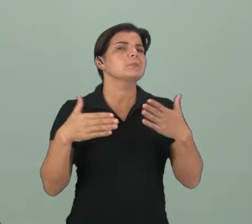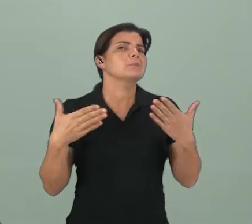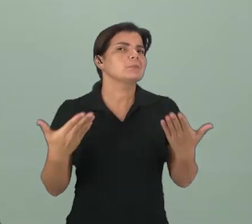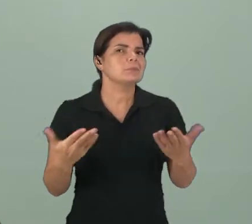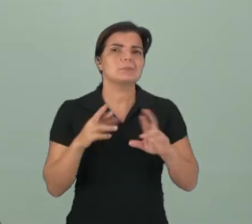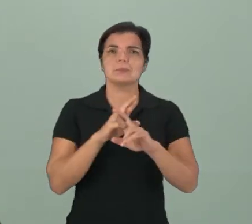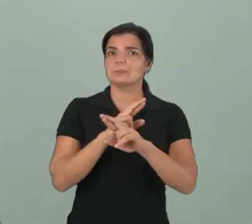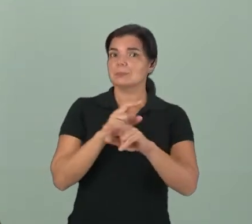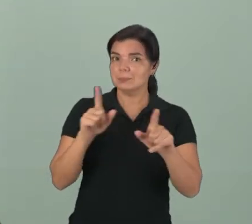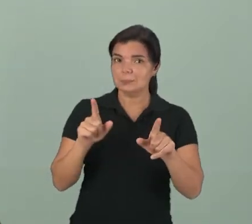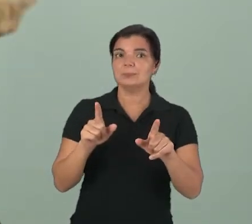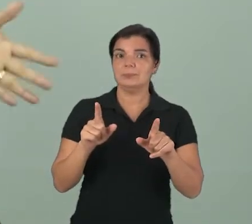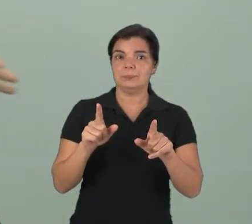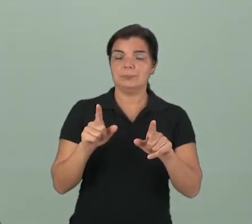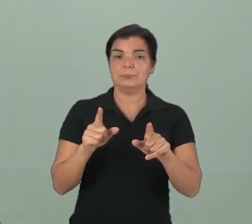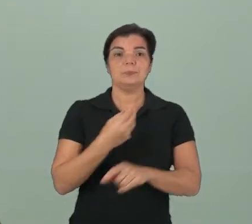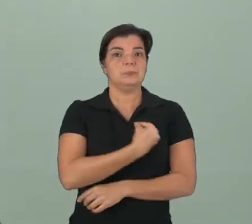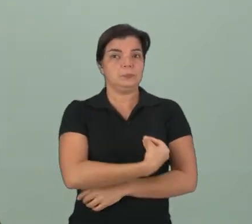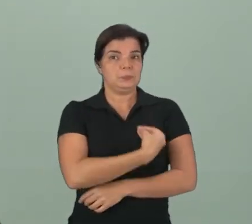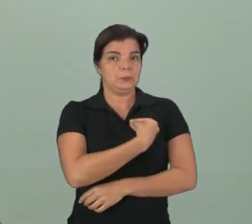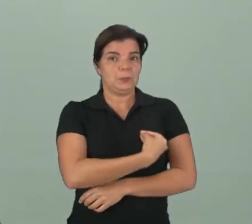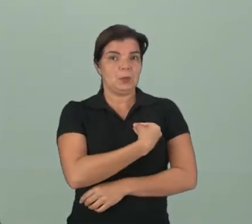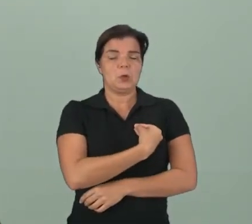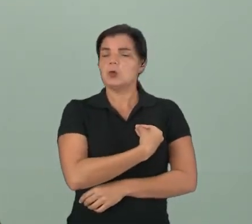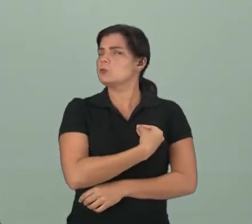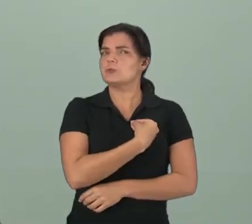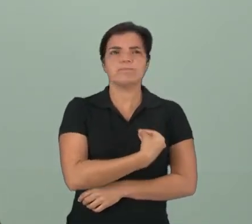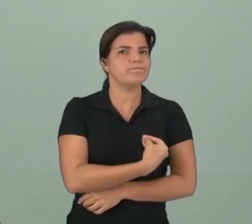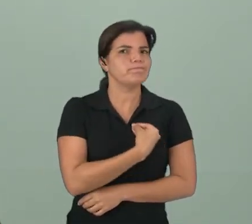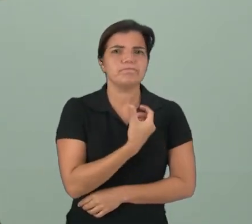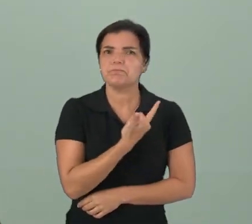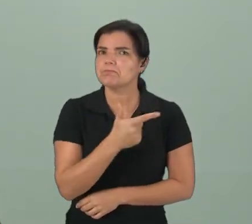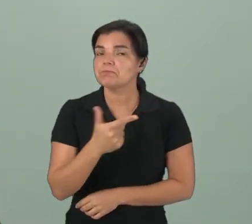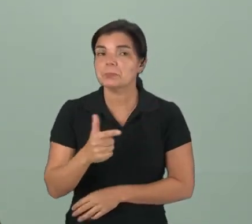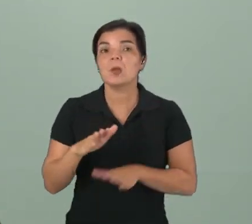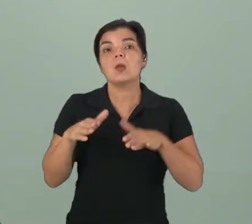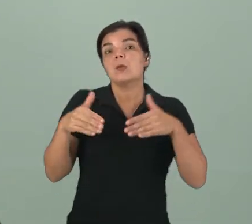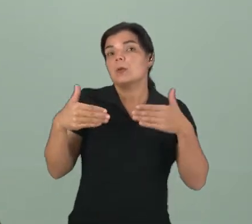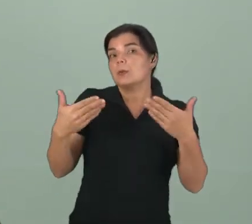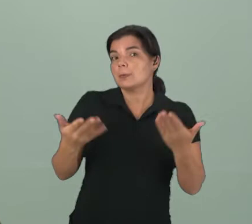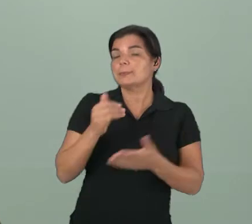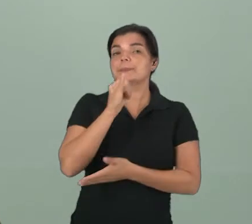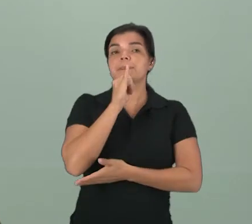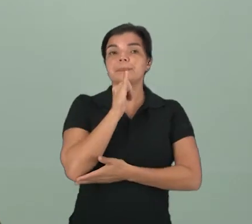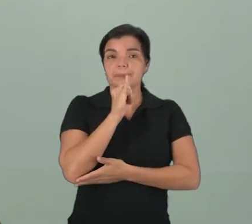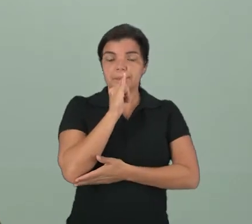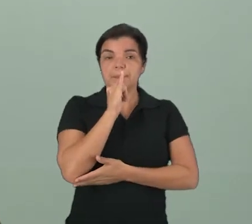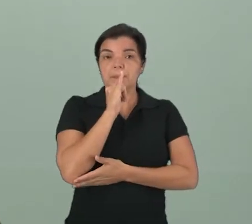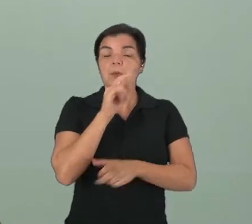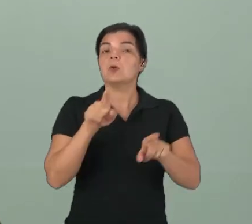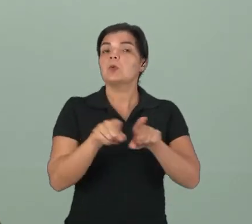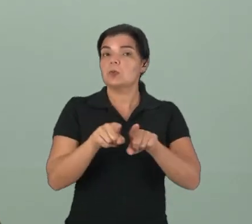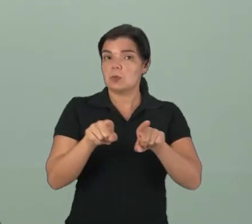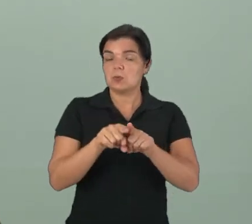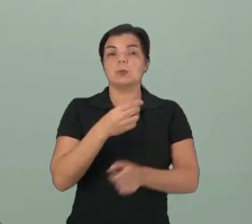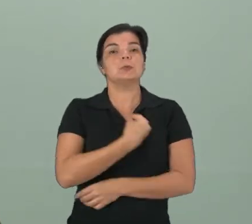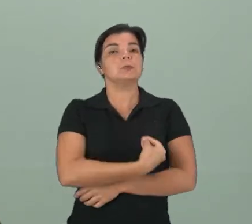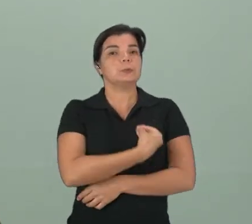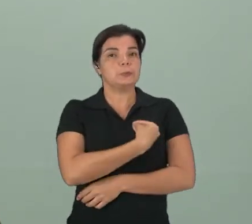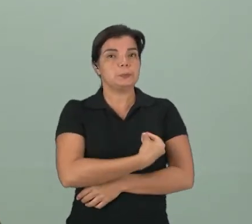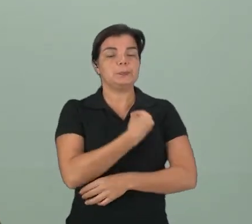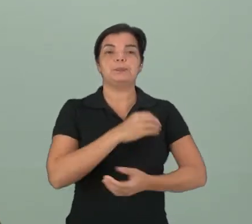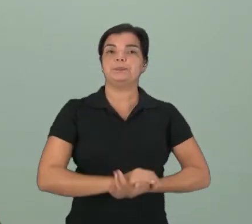será a diferença entre os seres vivos e os seres não vivos? E quais serão, por exemplo, os que são considerados seres